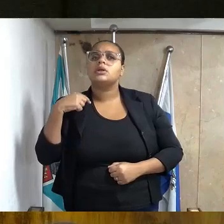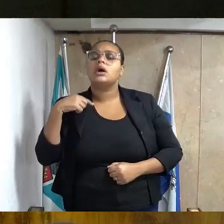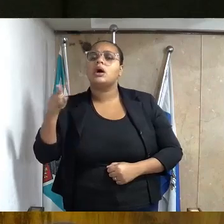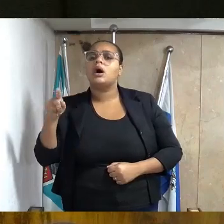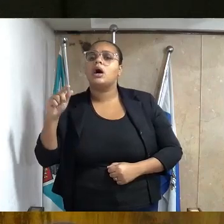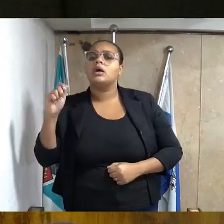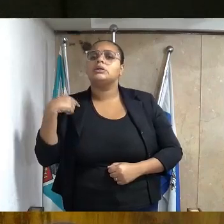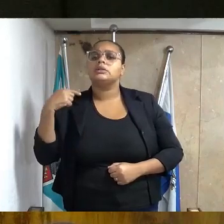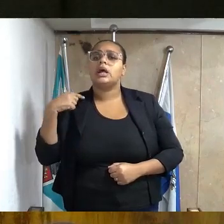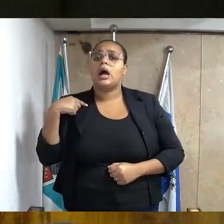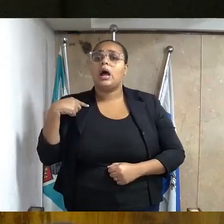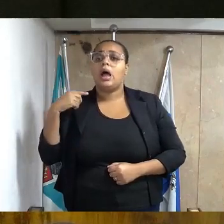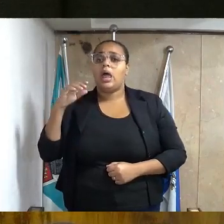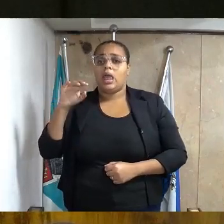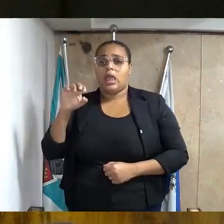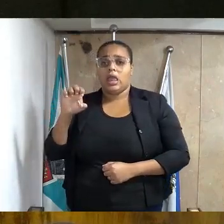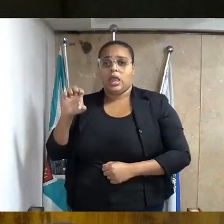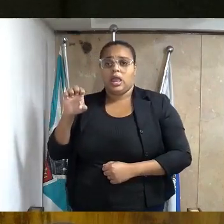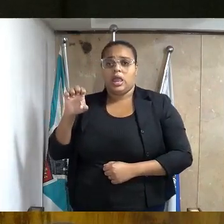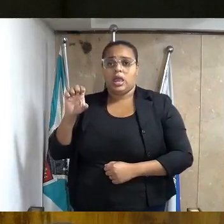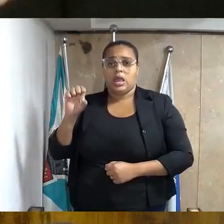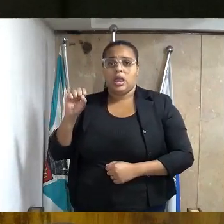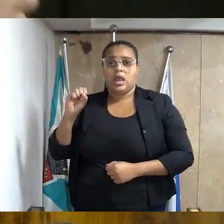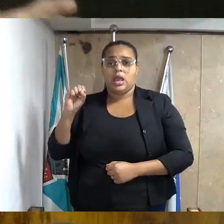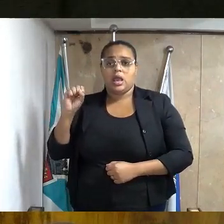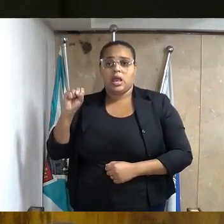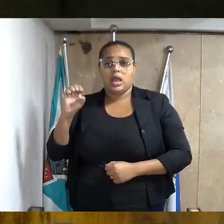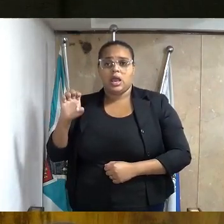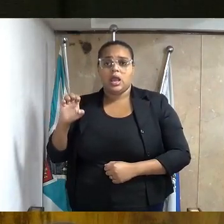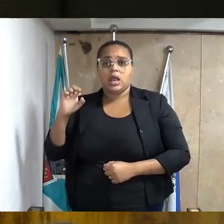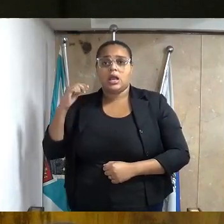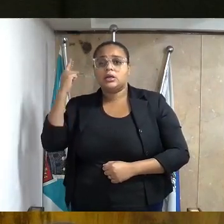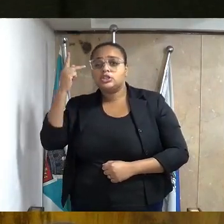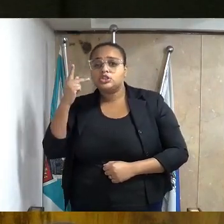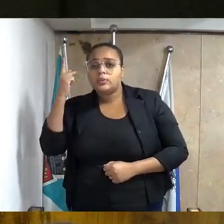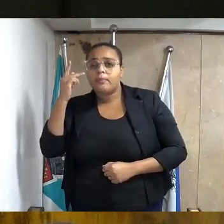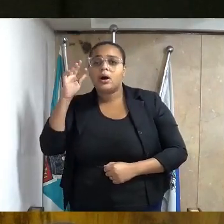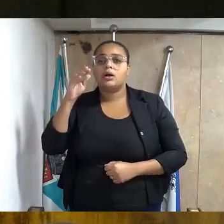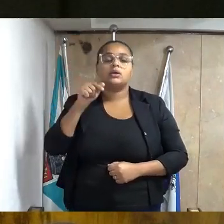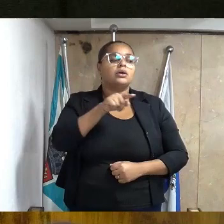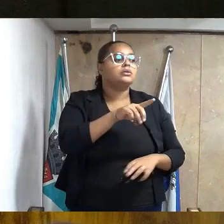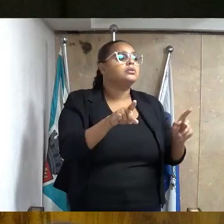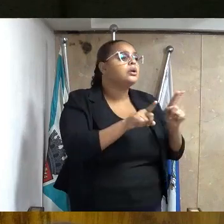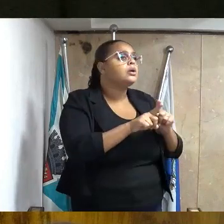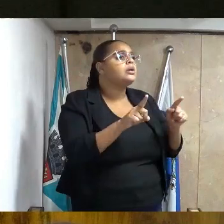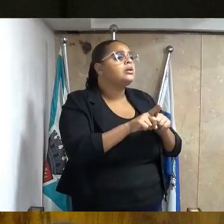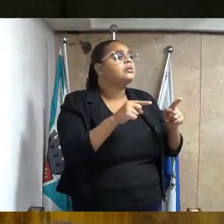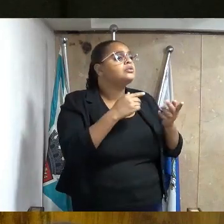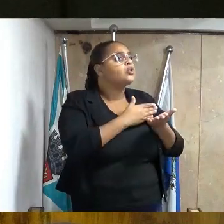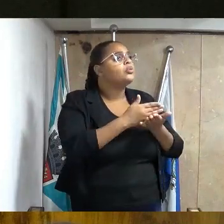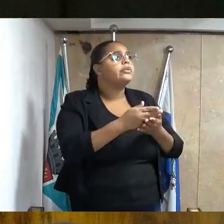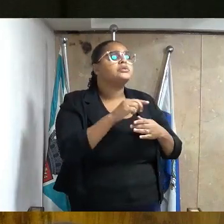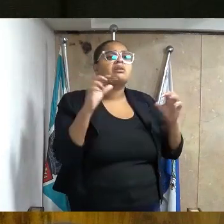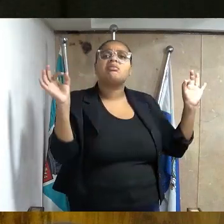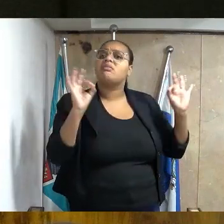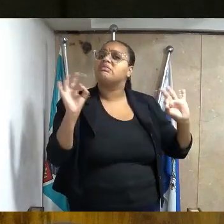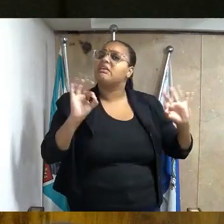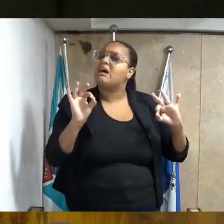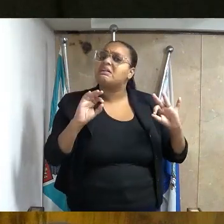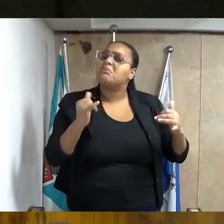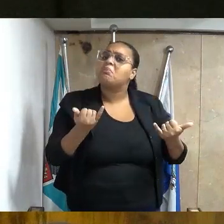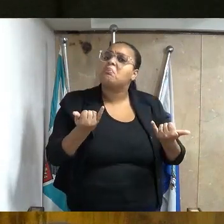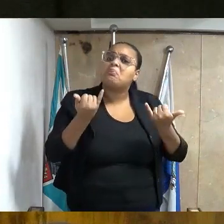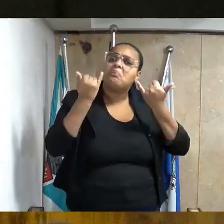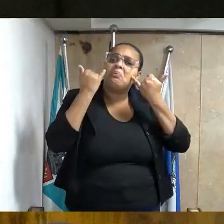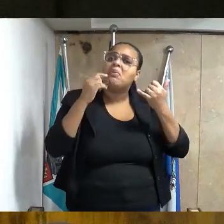imprensa de alguns países da Europa, inicialmente não deu nenhuma importância, eles não deram